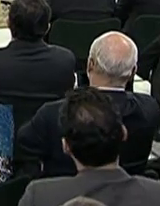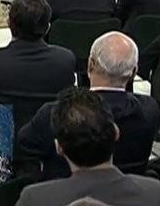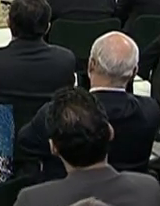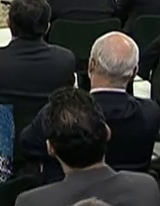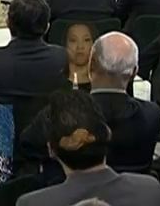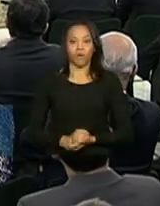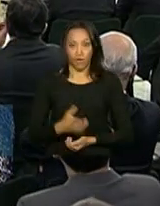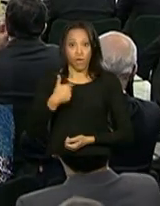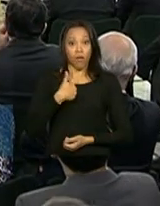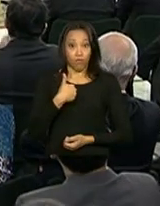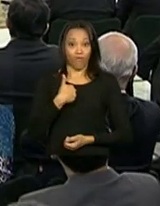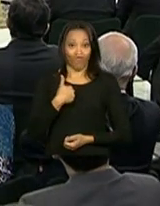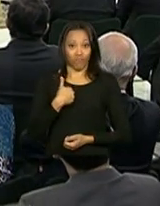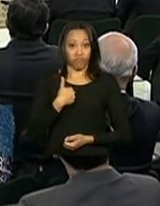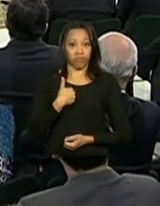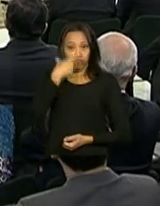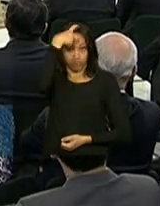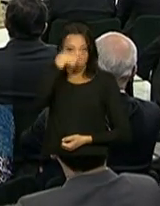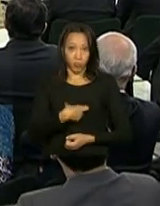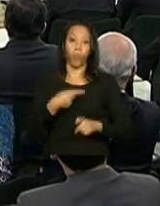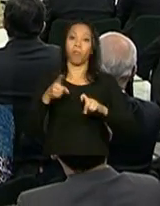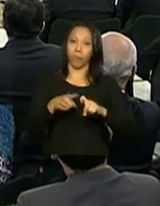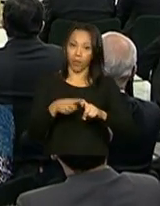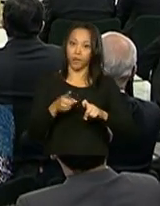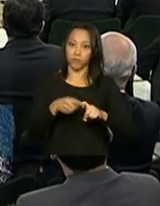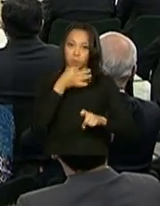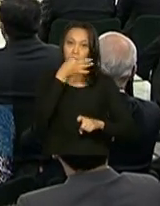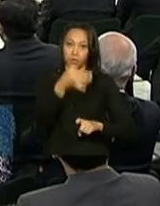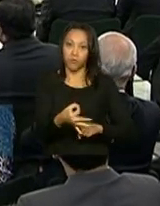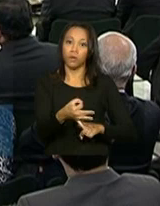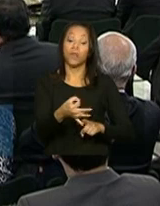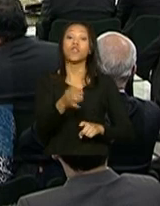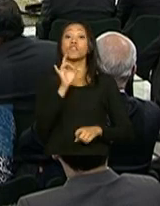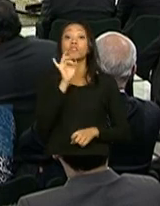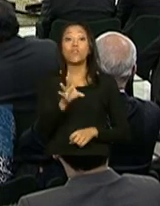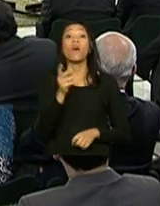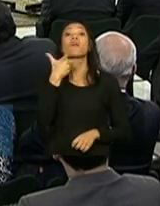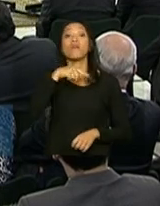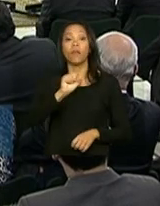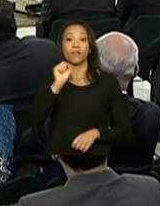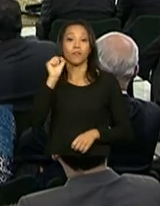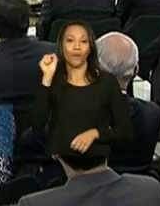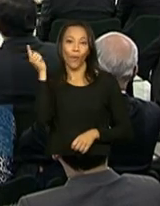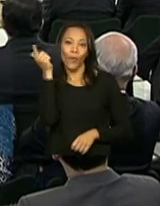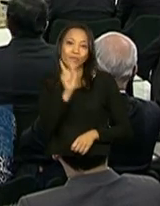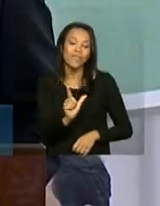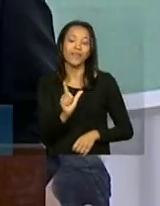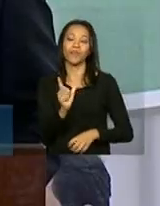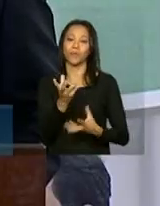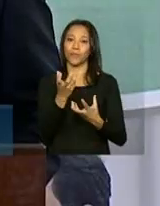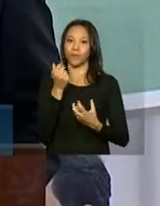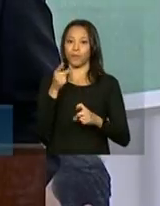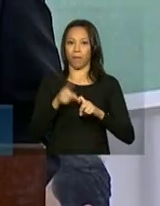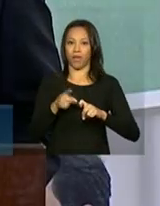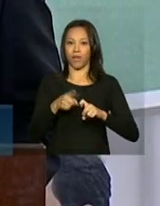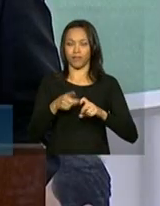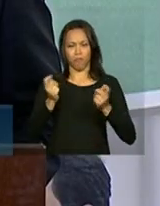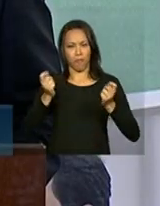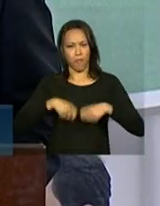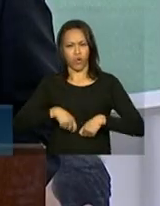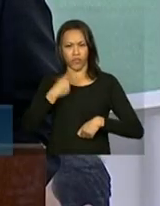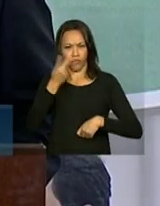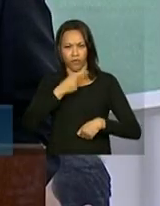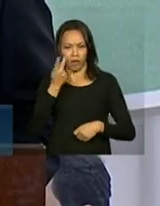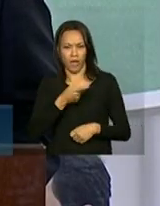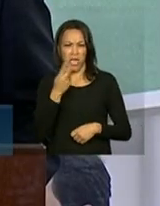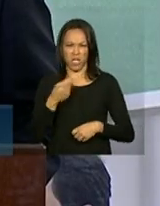Sinceramente, eu como médico, eu acho que só quem tem a facilidade de ter acesso a médico pode dizer que é